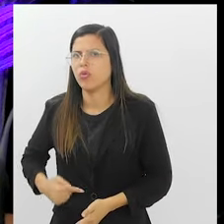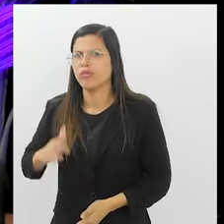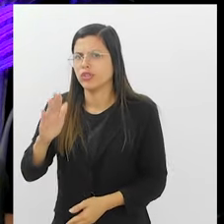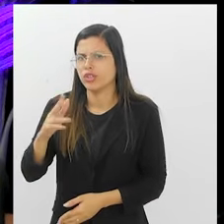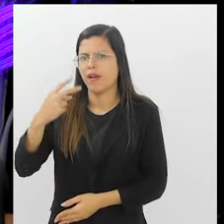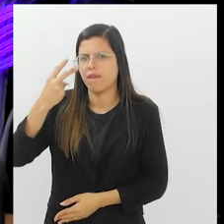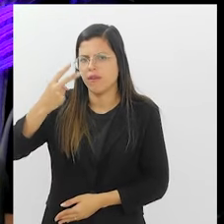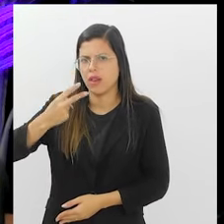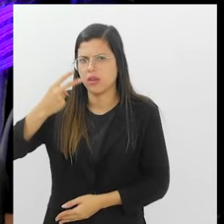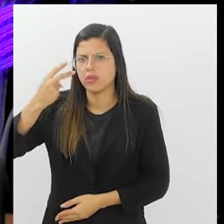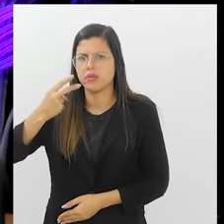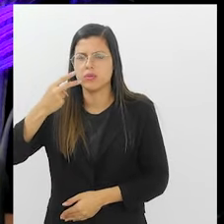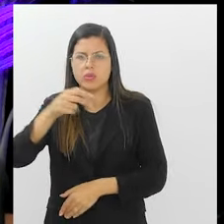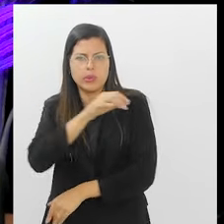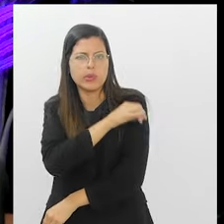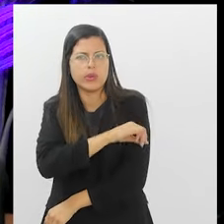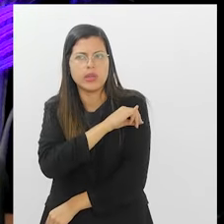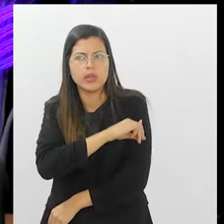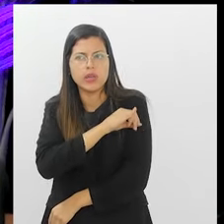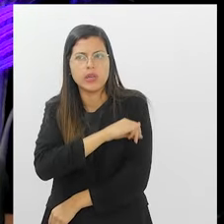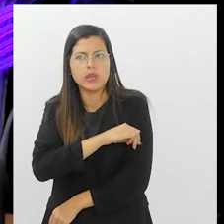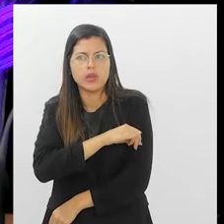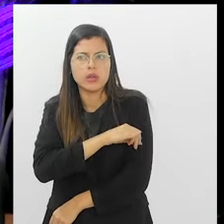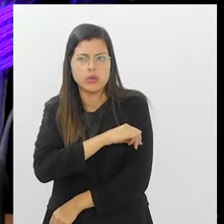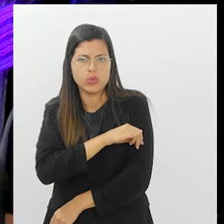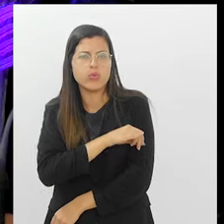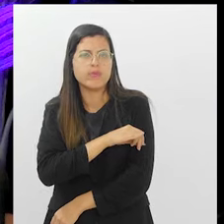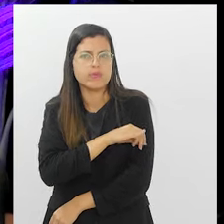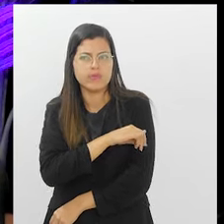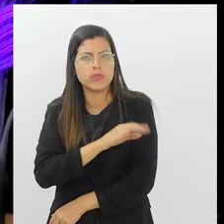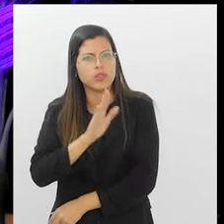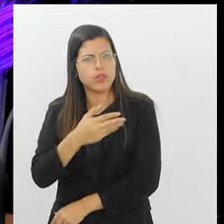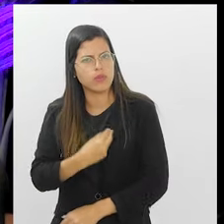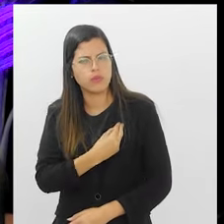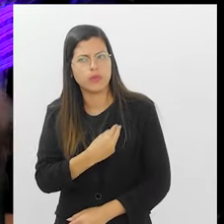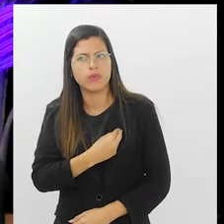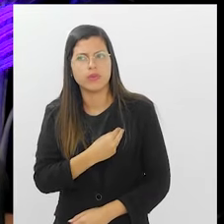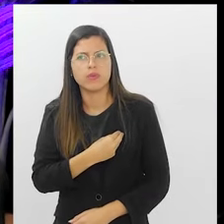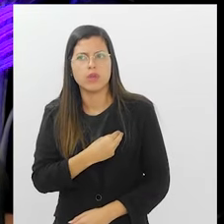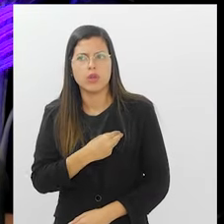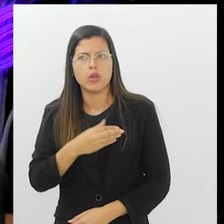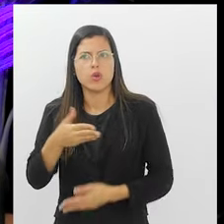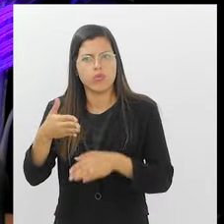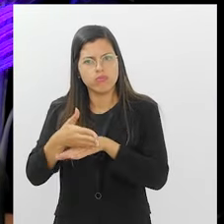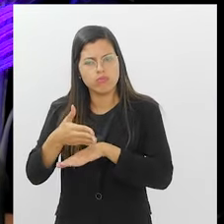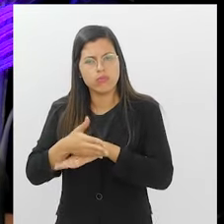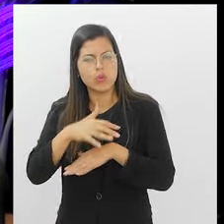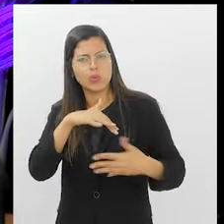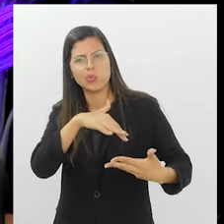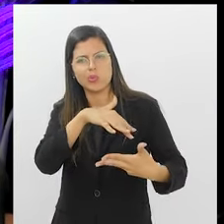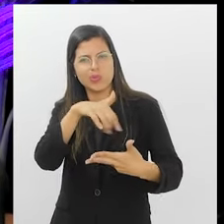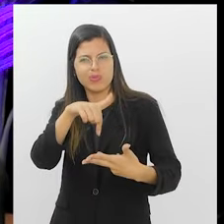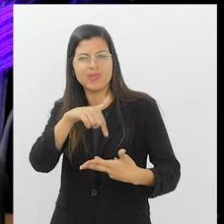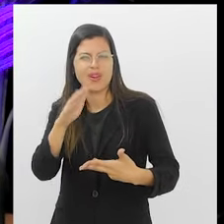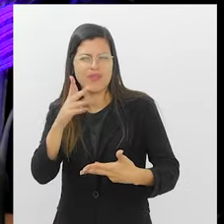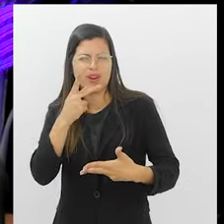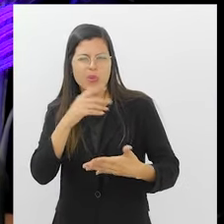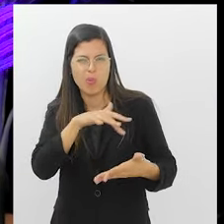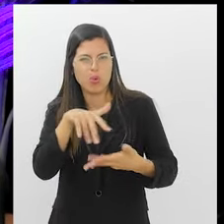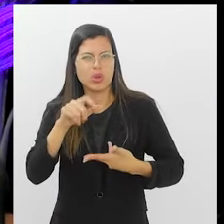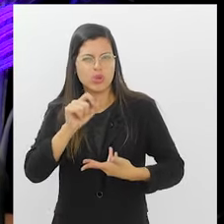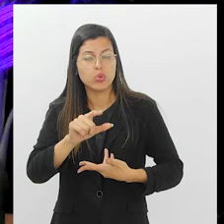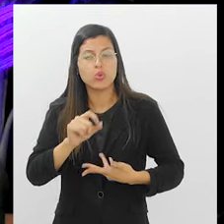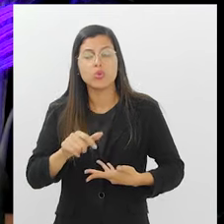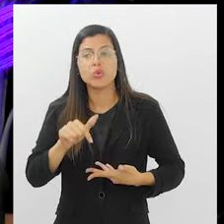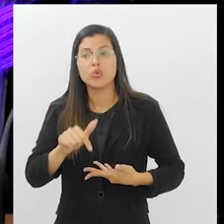o vereador do nosso Rio de Janeiro, capital, né? Já viveu, já participou, como eu falei, do Mundo Azul, né? Ele vivia já esse